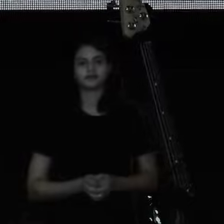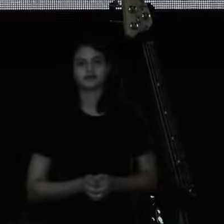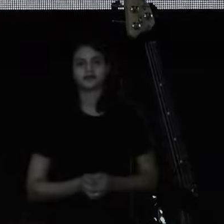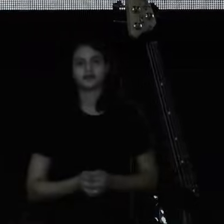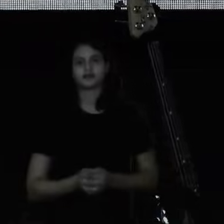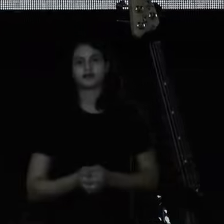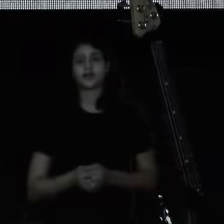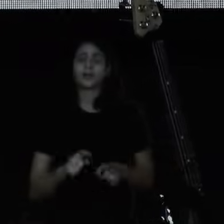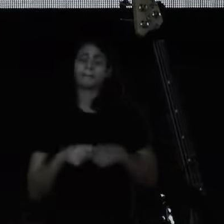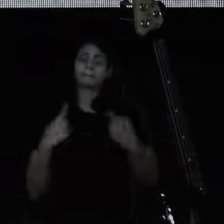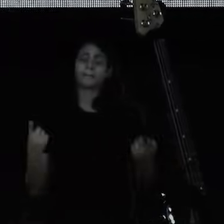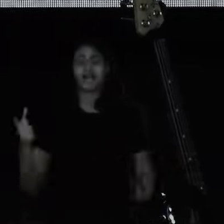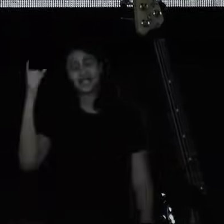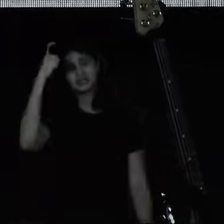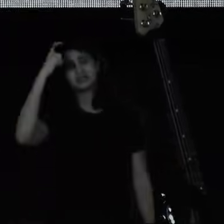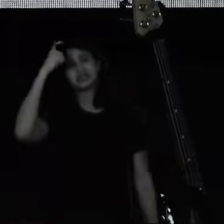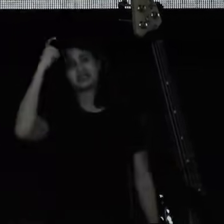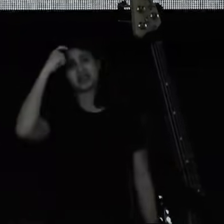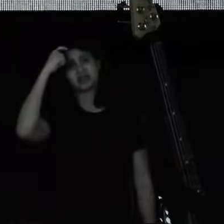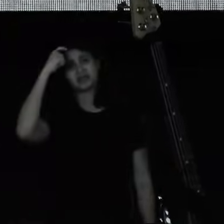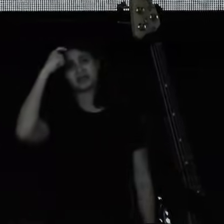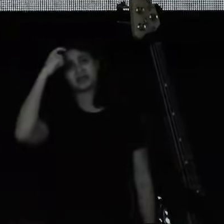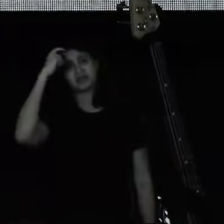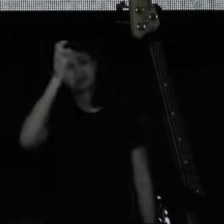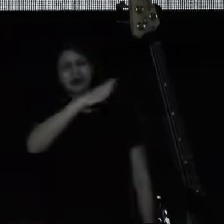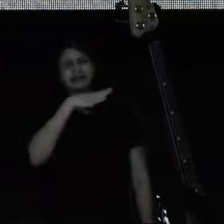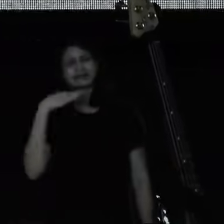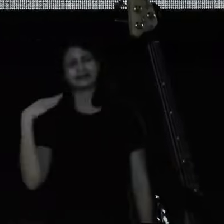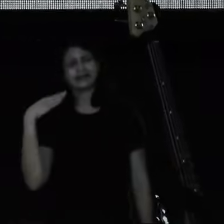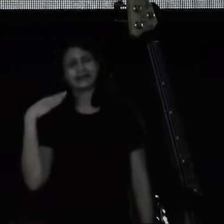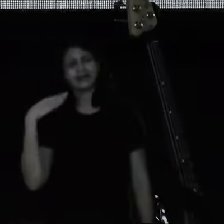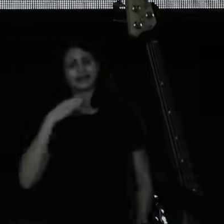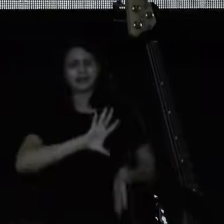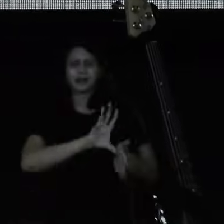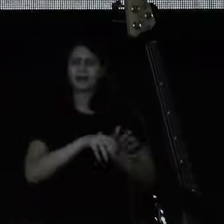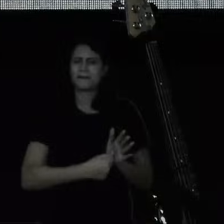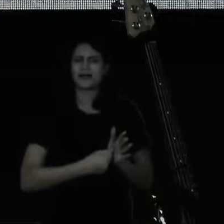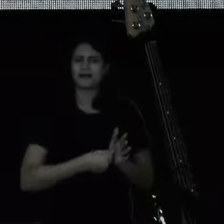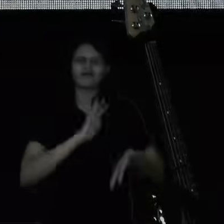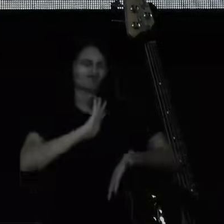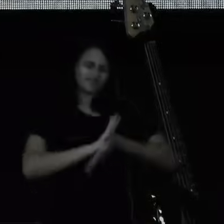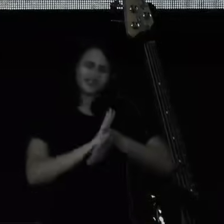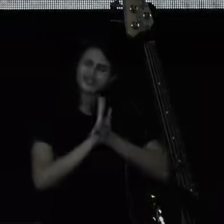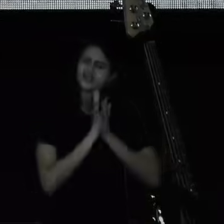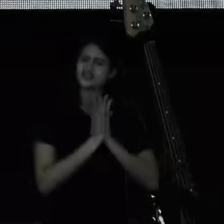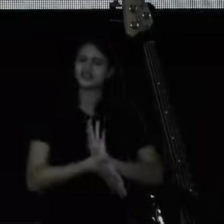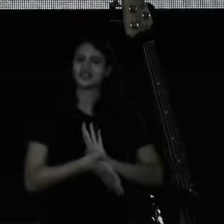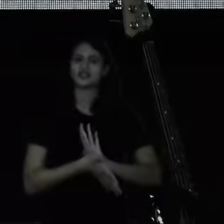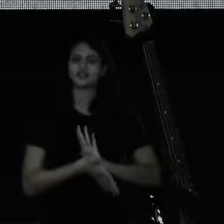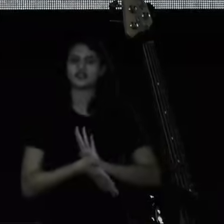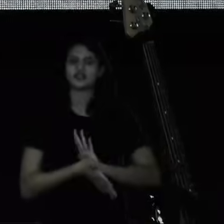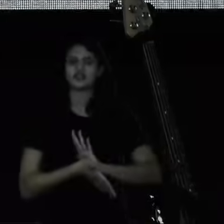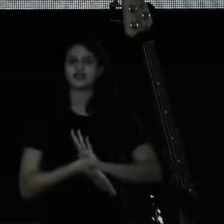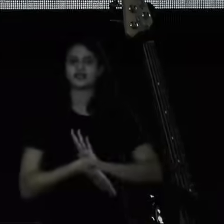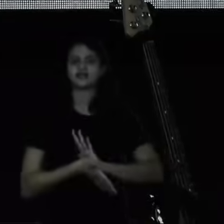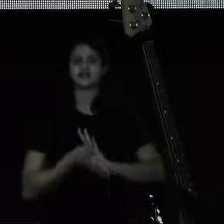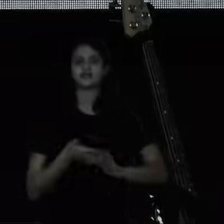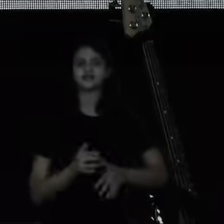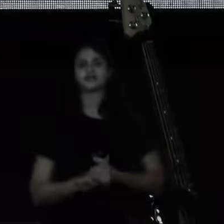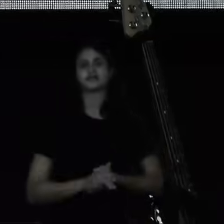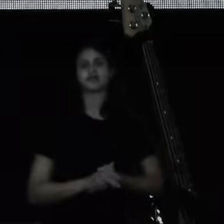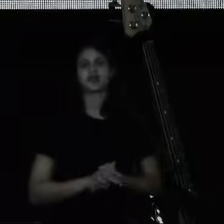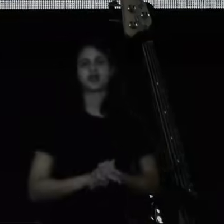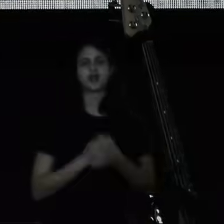Mas o diabo veio para quê? Matar, roubar, destruir. Existem milhões de pessoas em todas as partes do mundo que têm vivido essa dor da